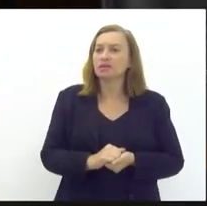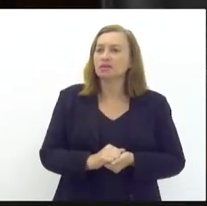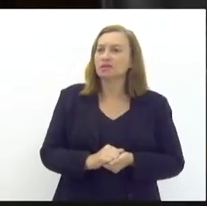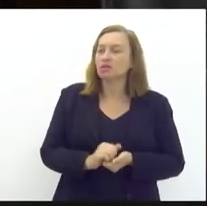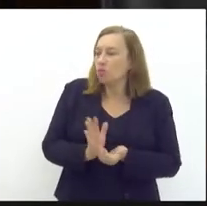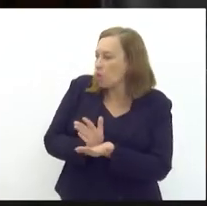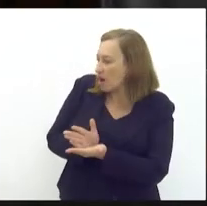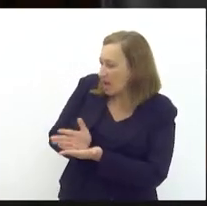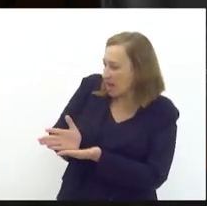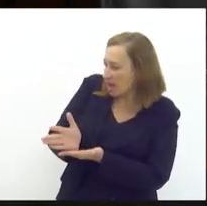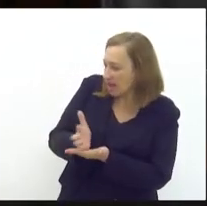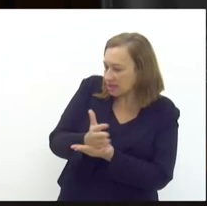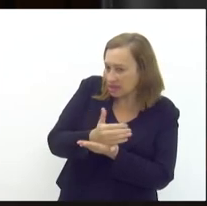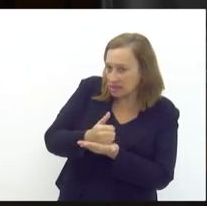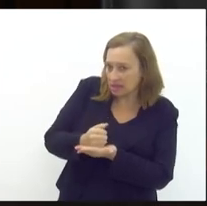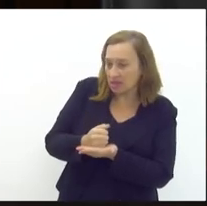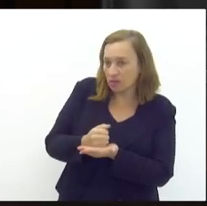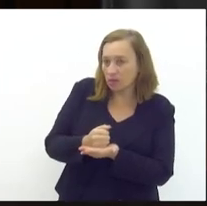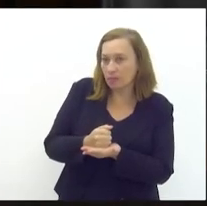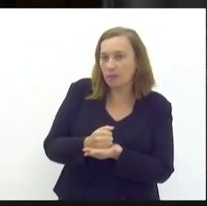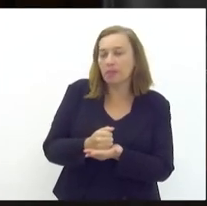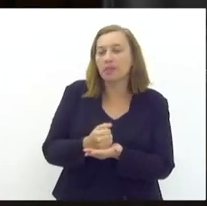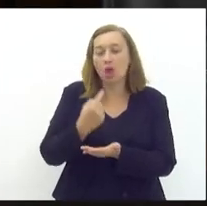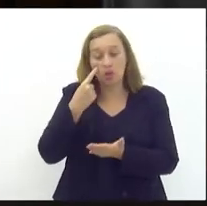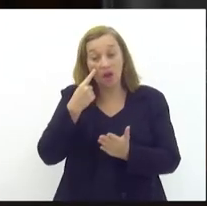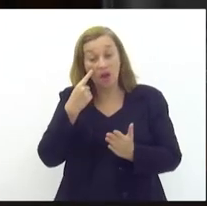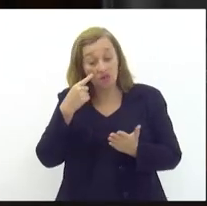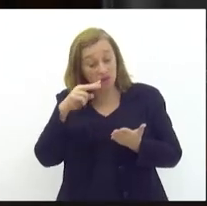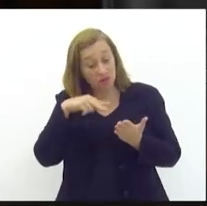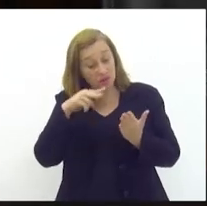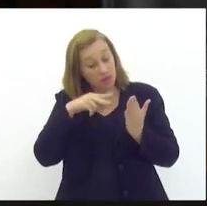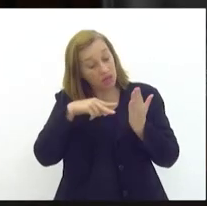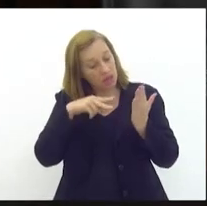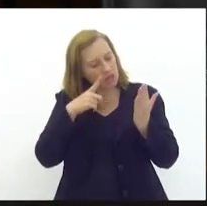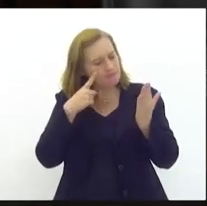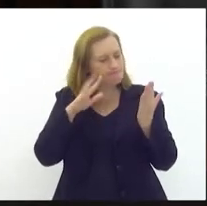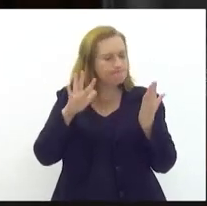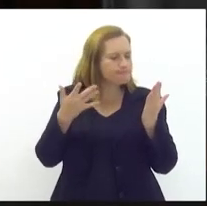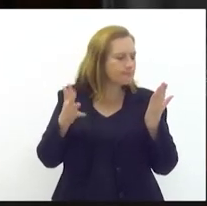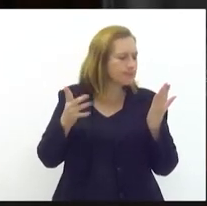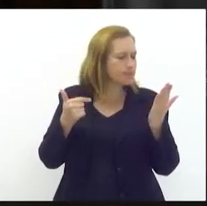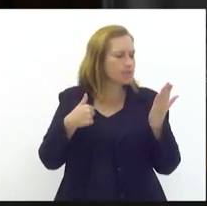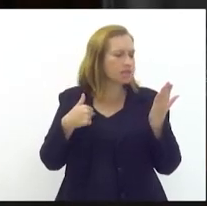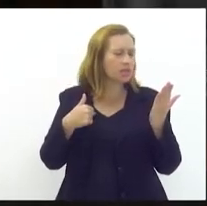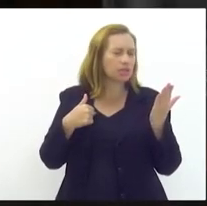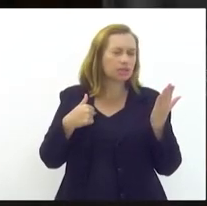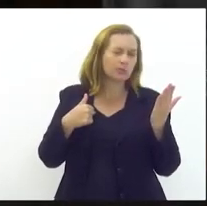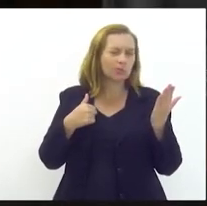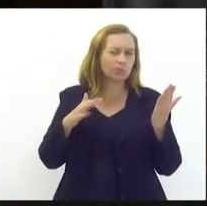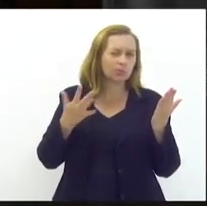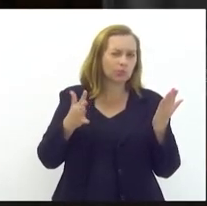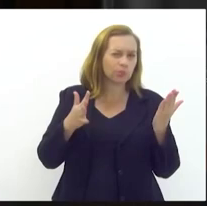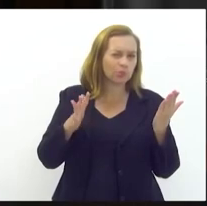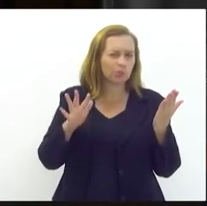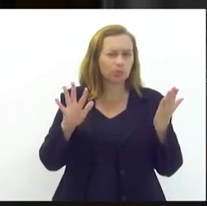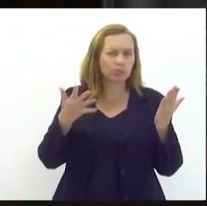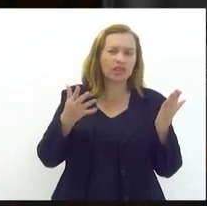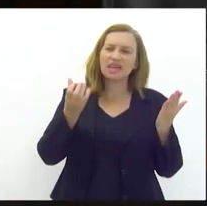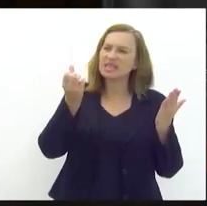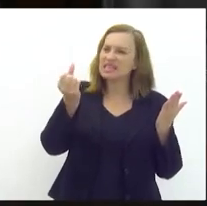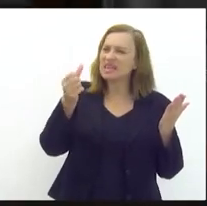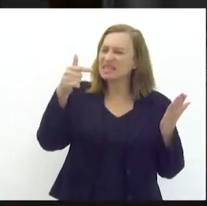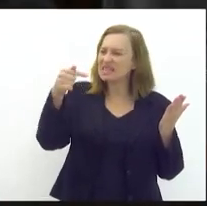uma arrecadação Eu tava olhando aqui em torno de Salvo engano